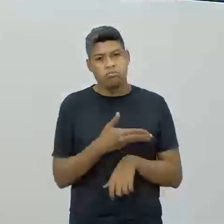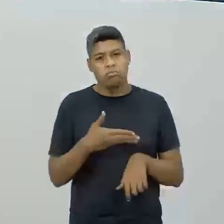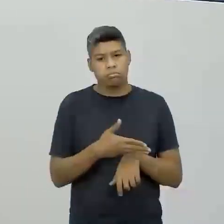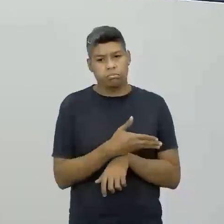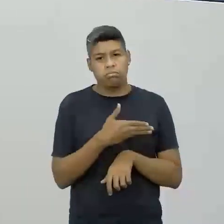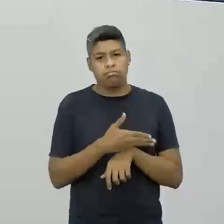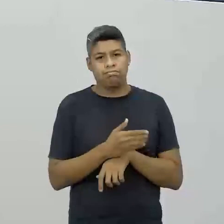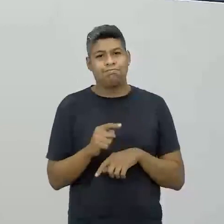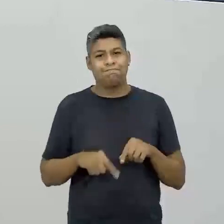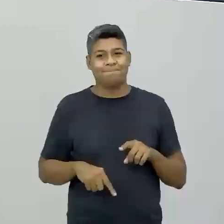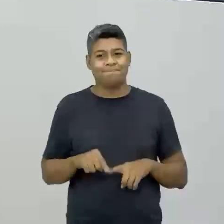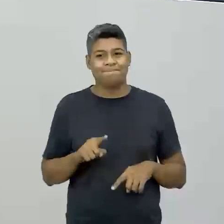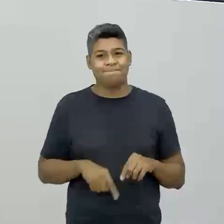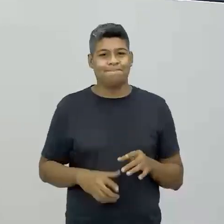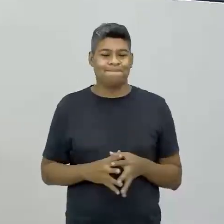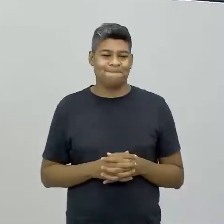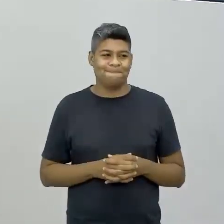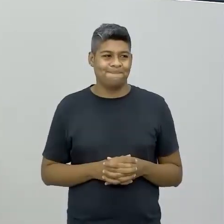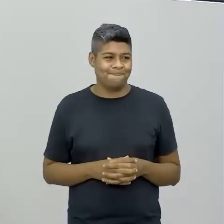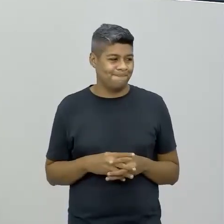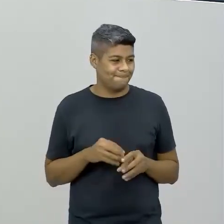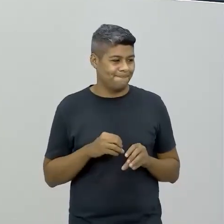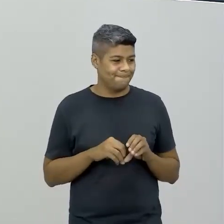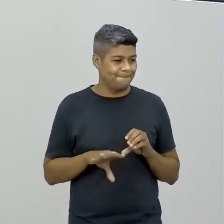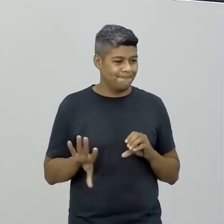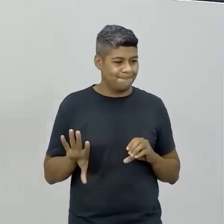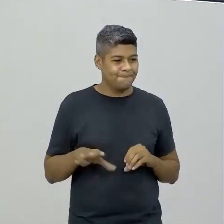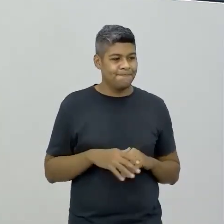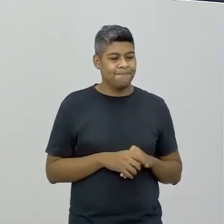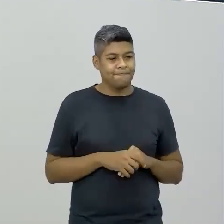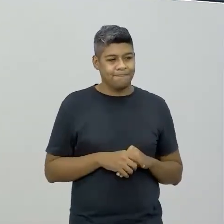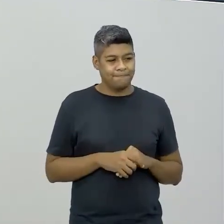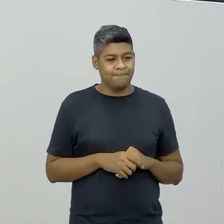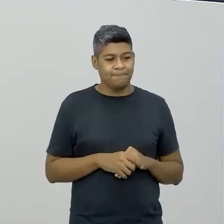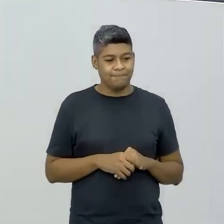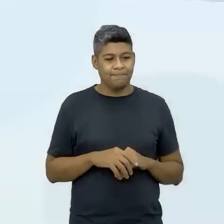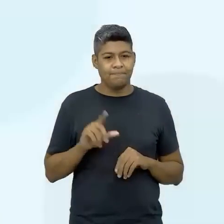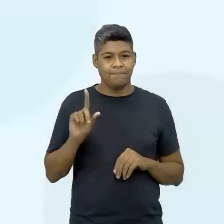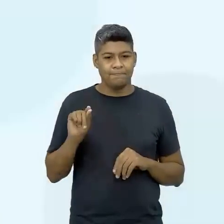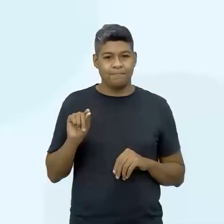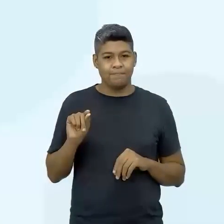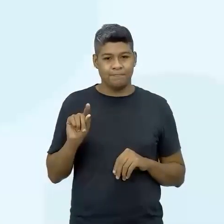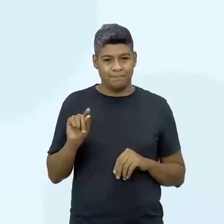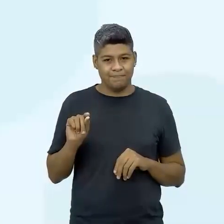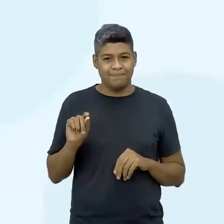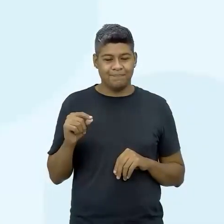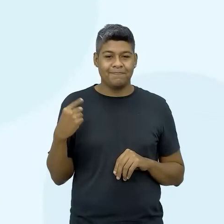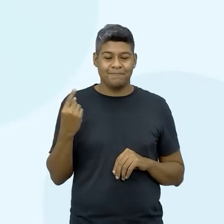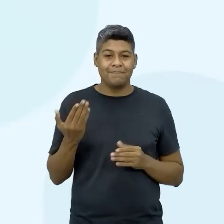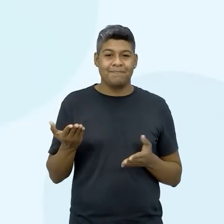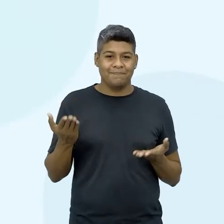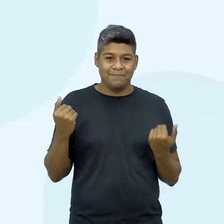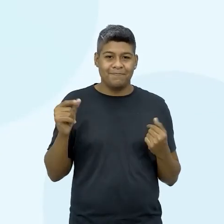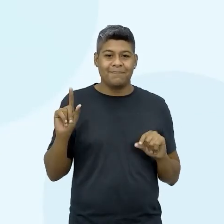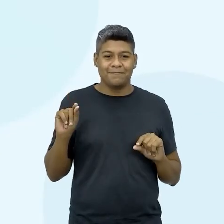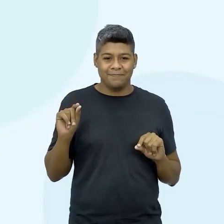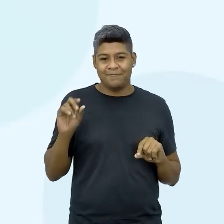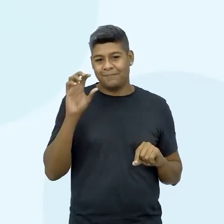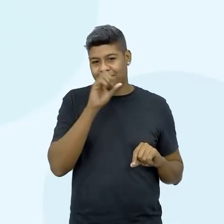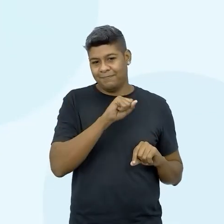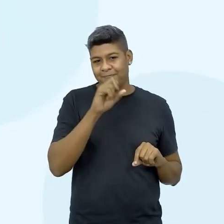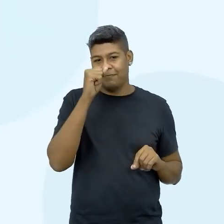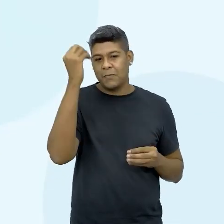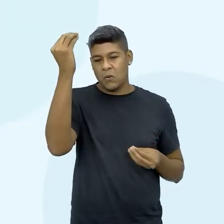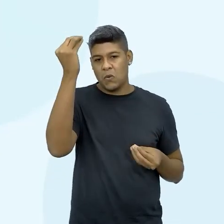esse material. E aí, compartilha comigo, tá? E o nosso mural, ó, o que nós vamos fazer na próxima aula? Nós vamos, então, aprender